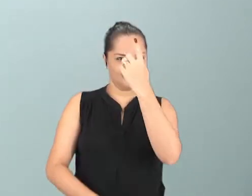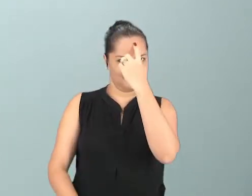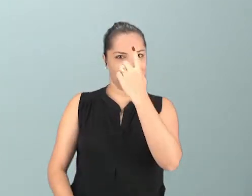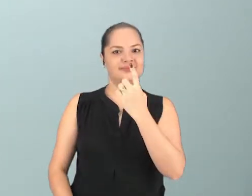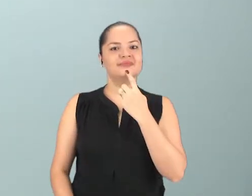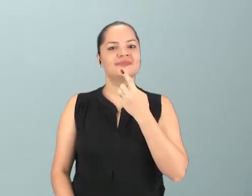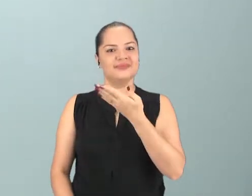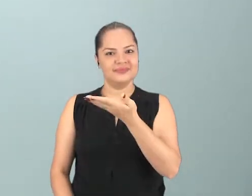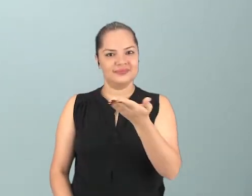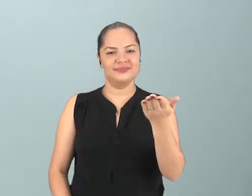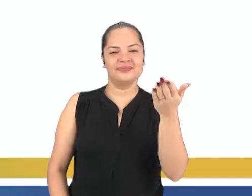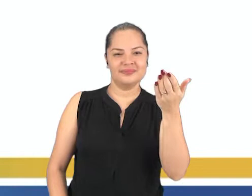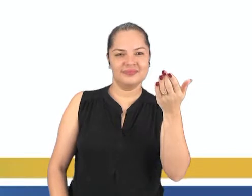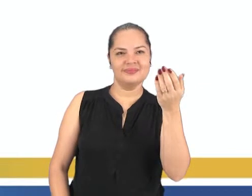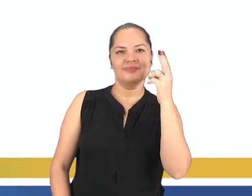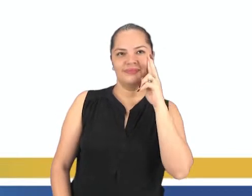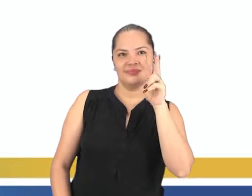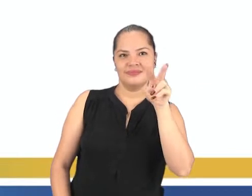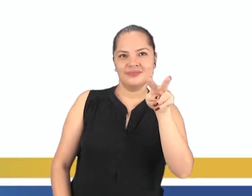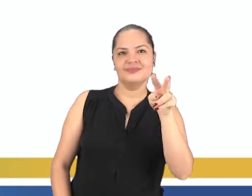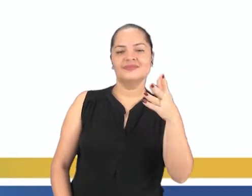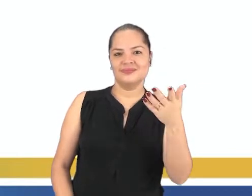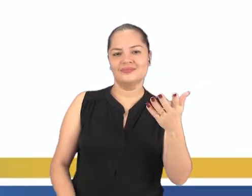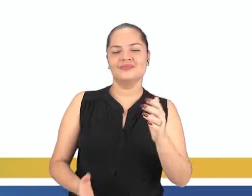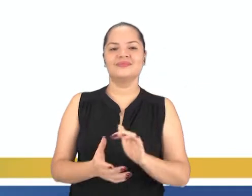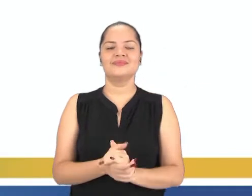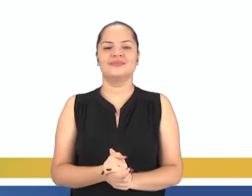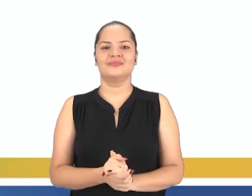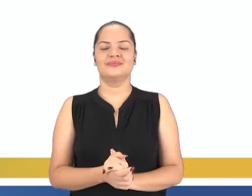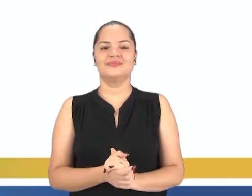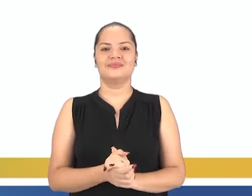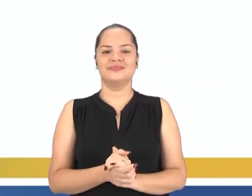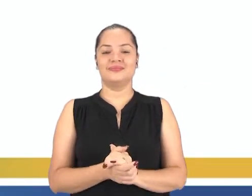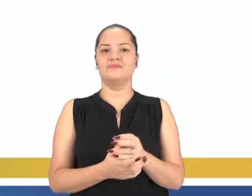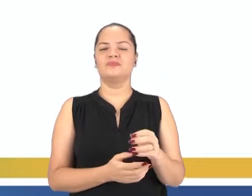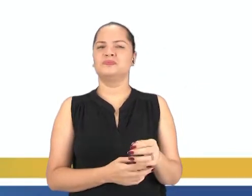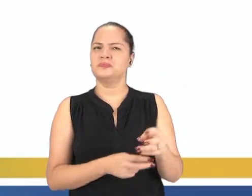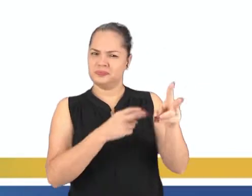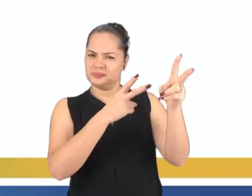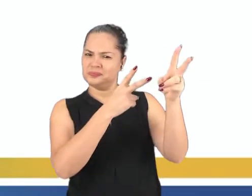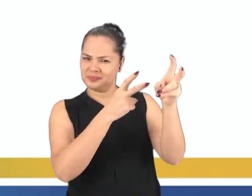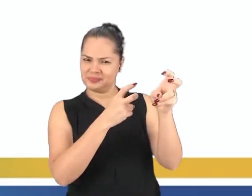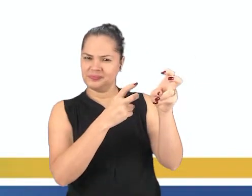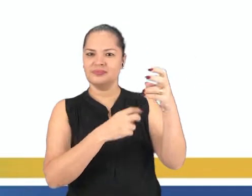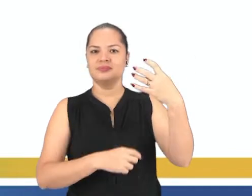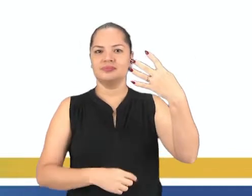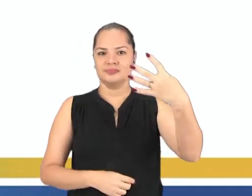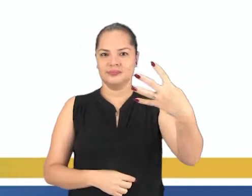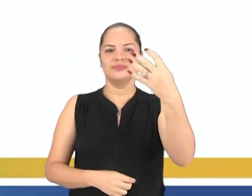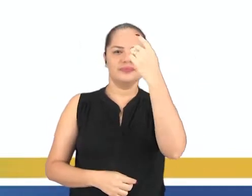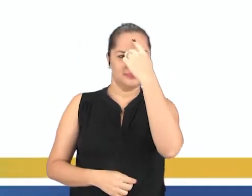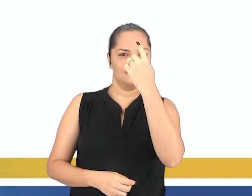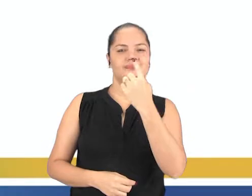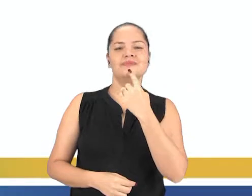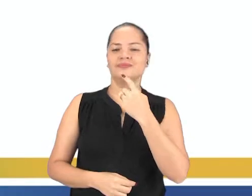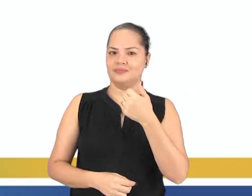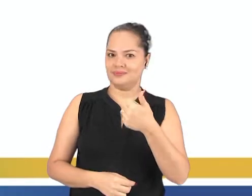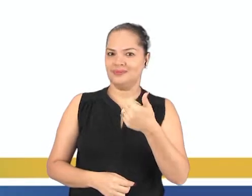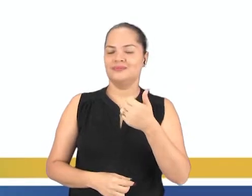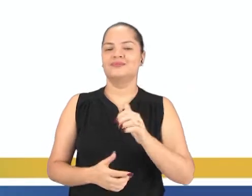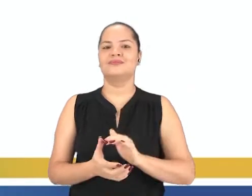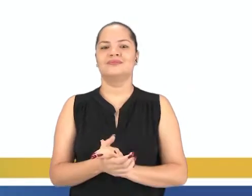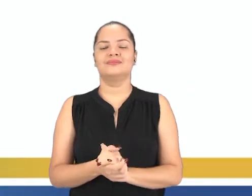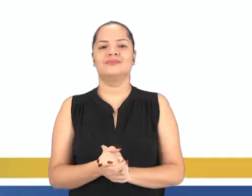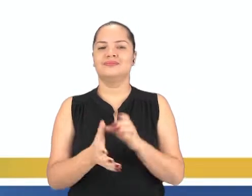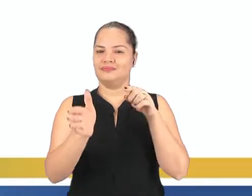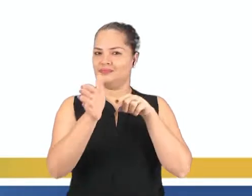você observá-las. Olha só, gente, observem bem essas 4 imagens, tá bom? Aí que eu